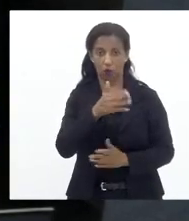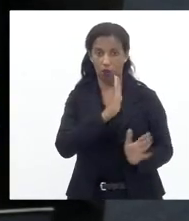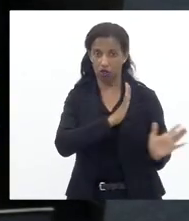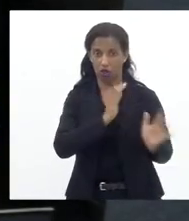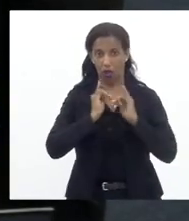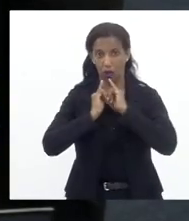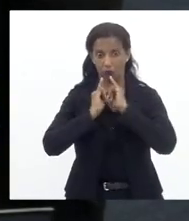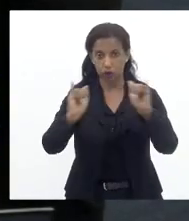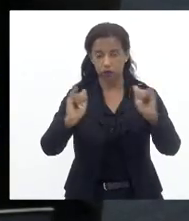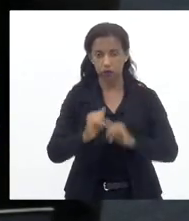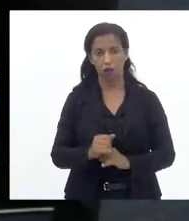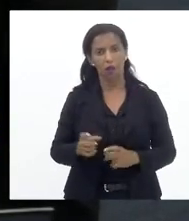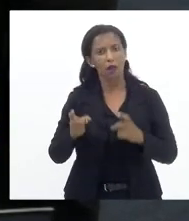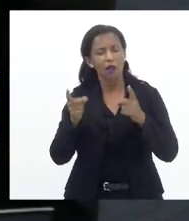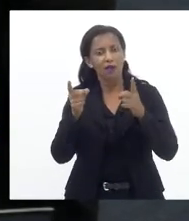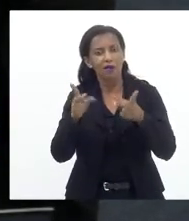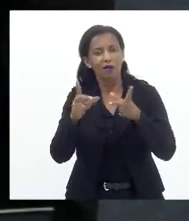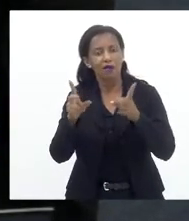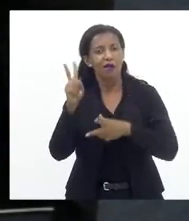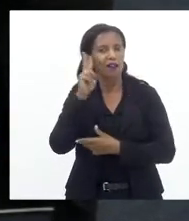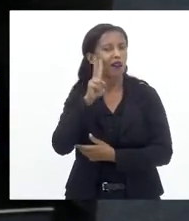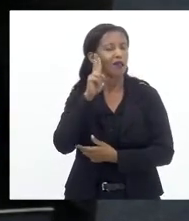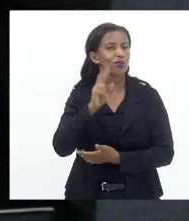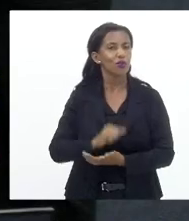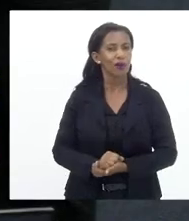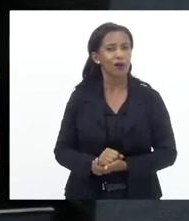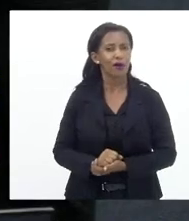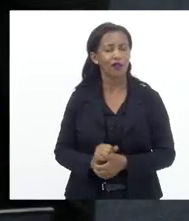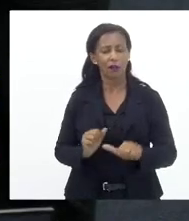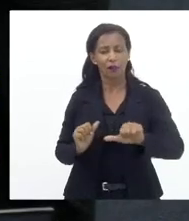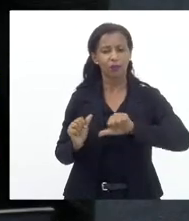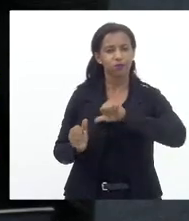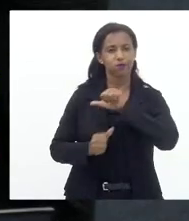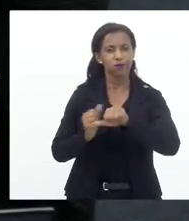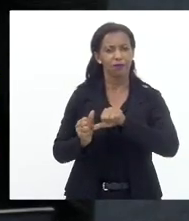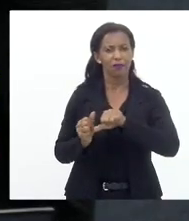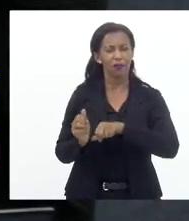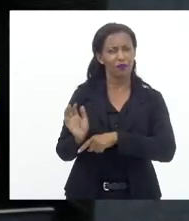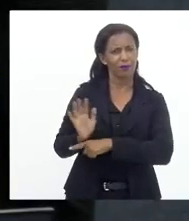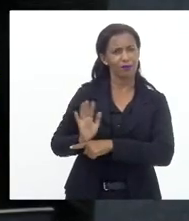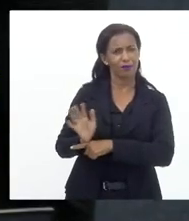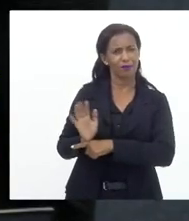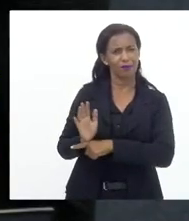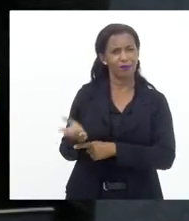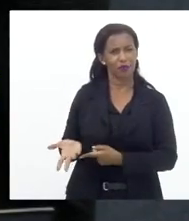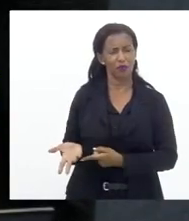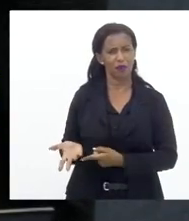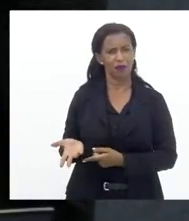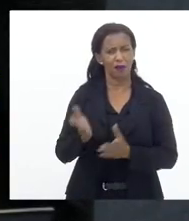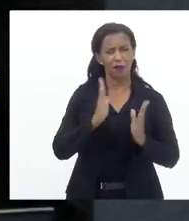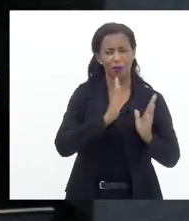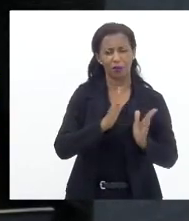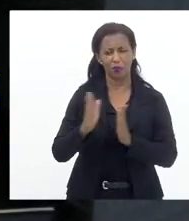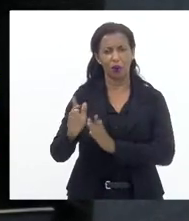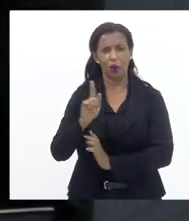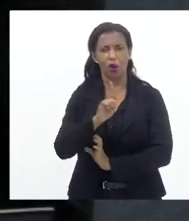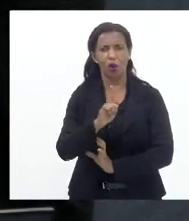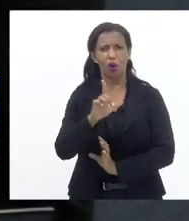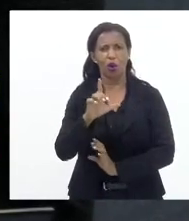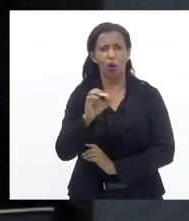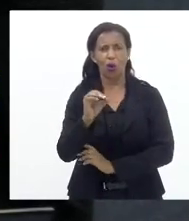Amorim vender a história para virar filme para virar minissérie da Globo